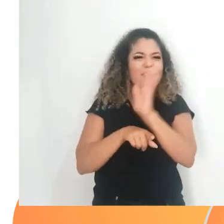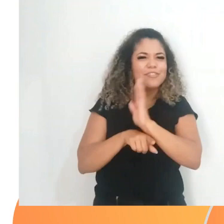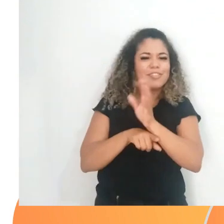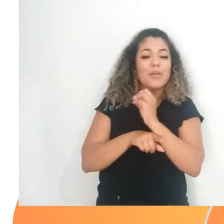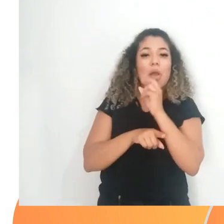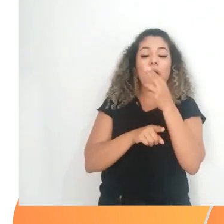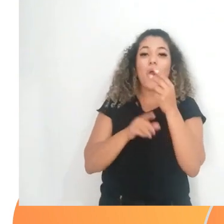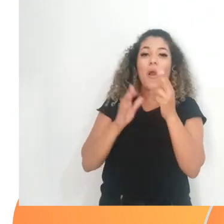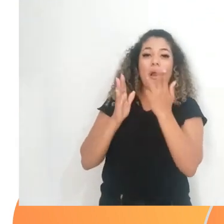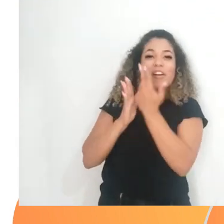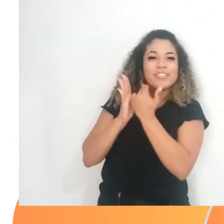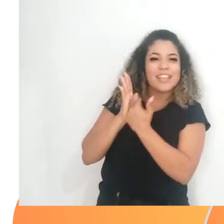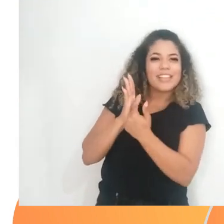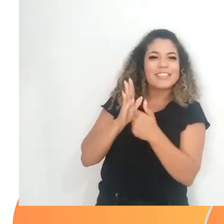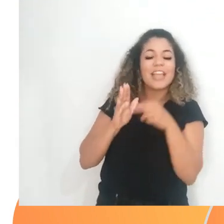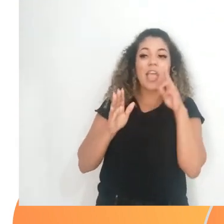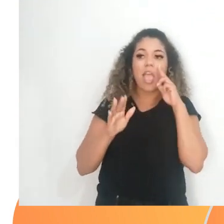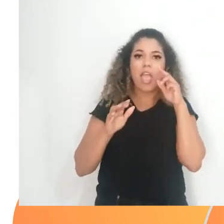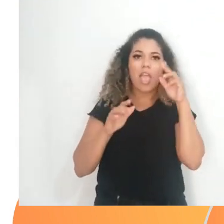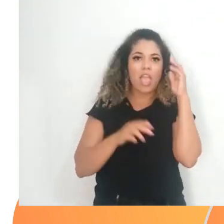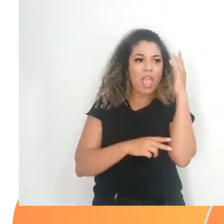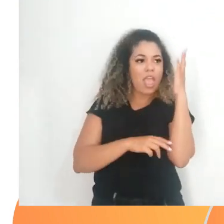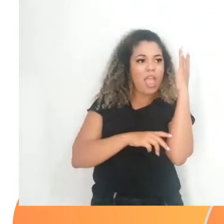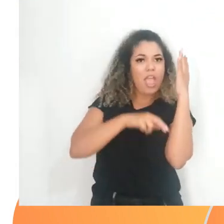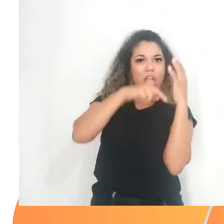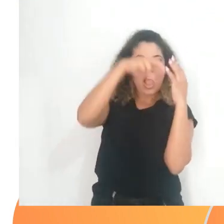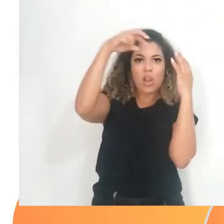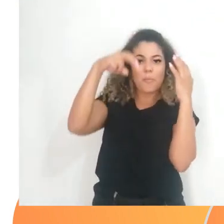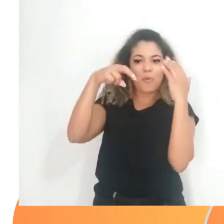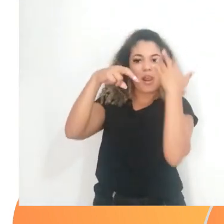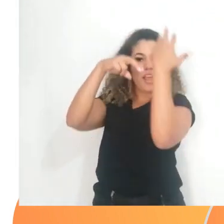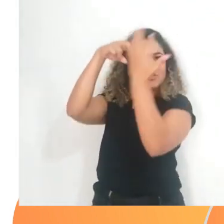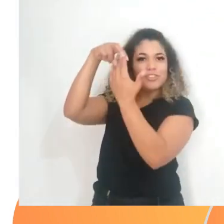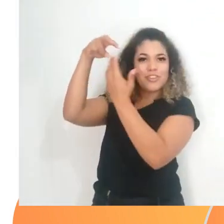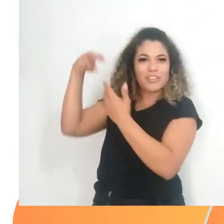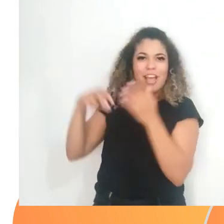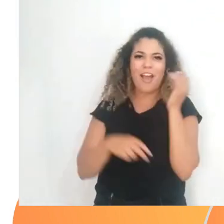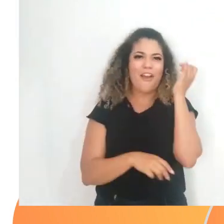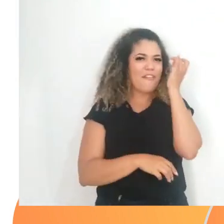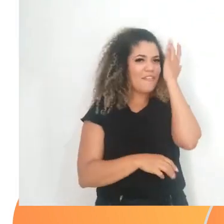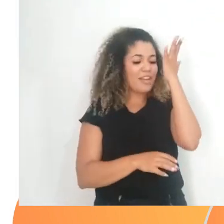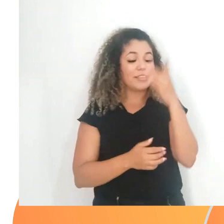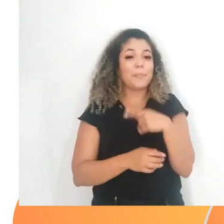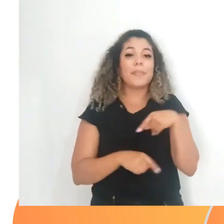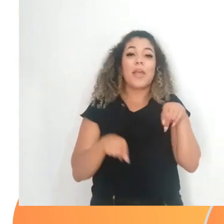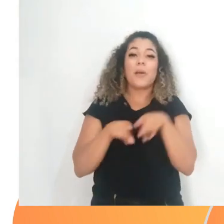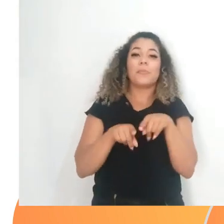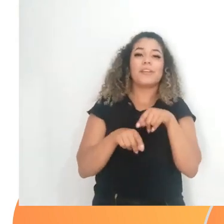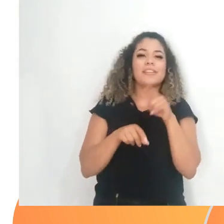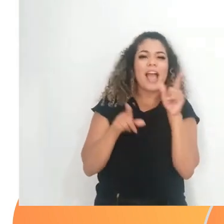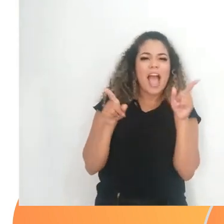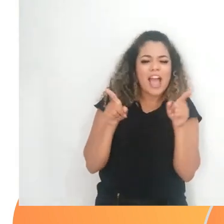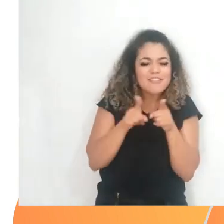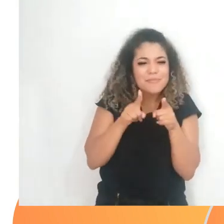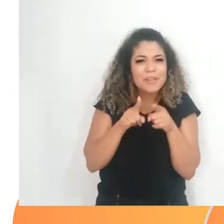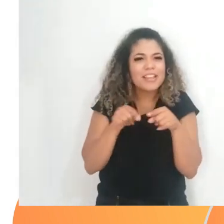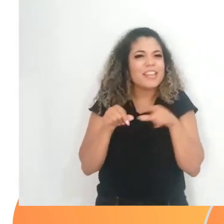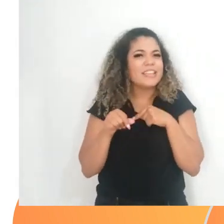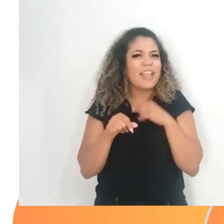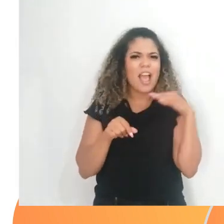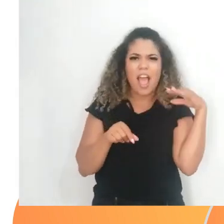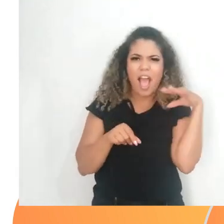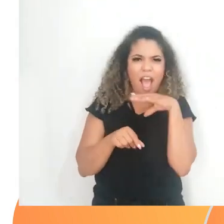num desenho um esquilo saltando de uma árvore para outra com muita facilidade. Bom, eles são animaizinhos que têm